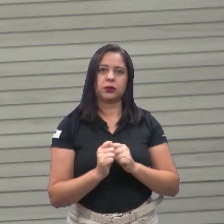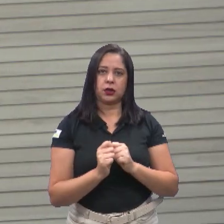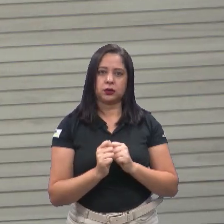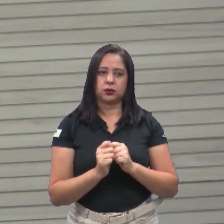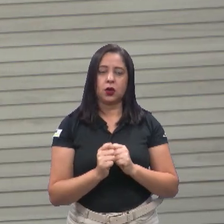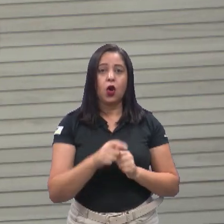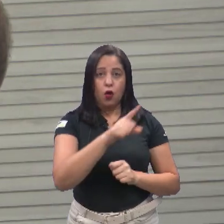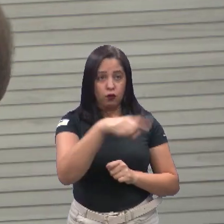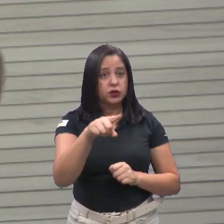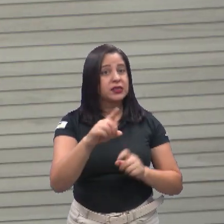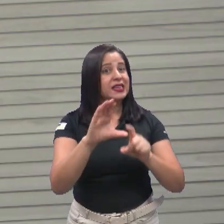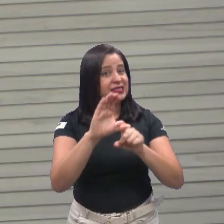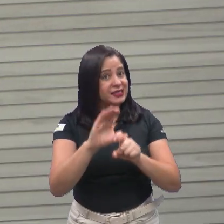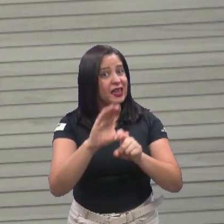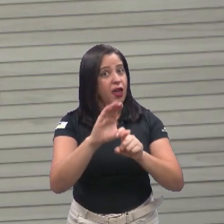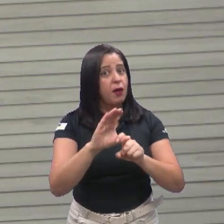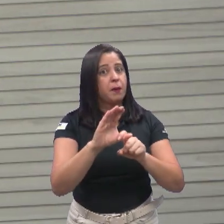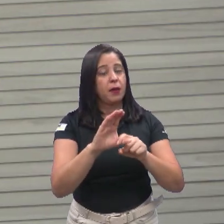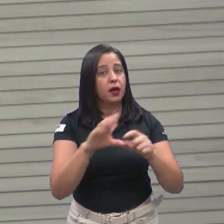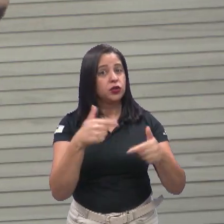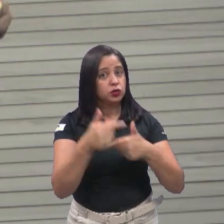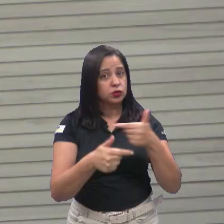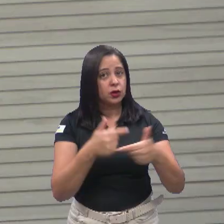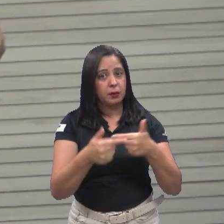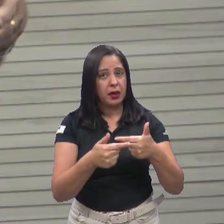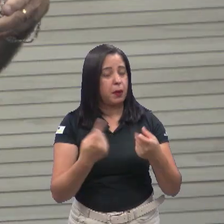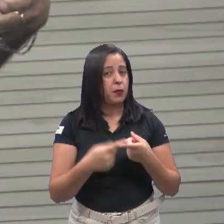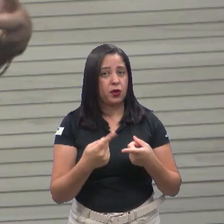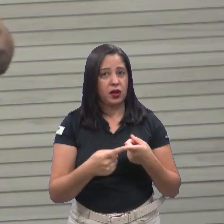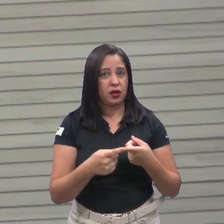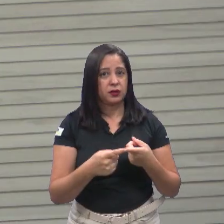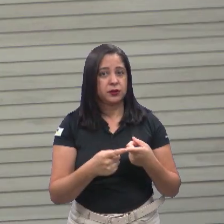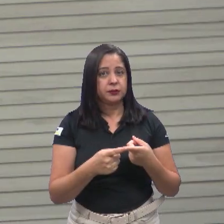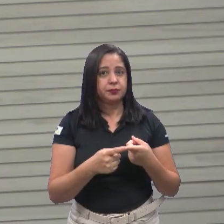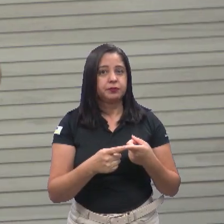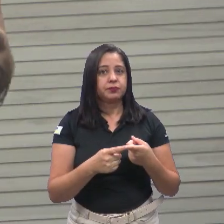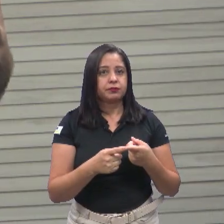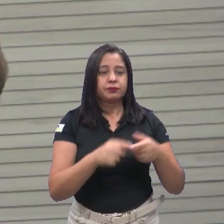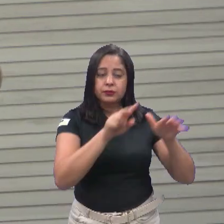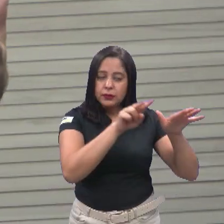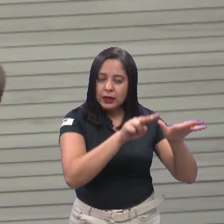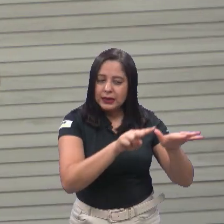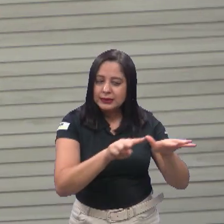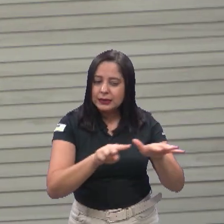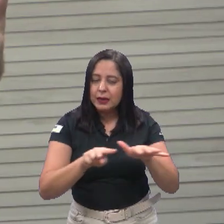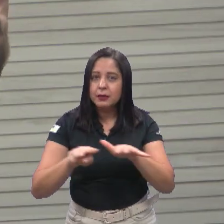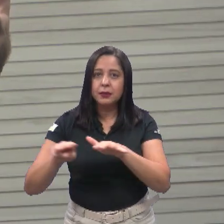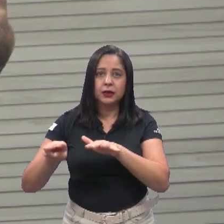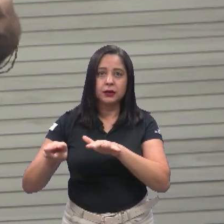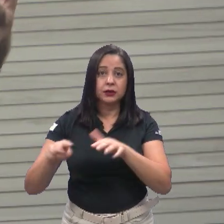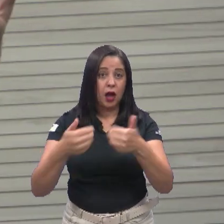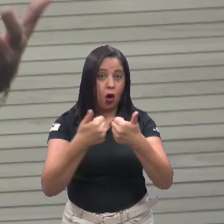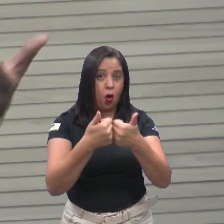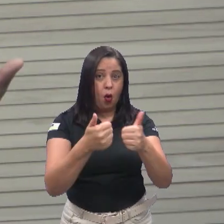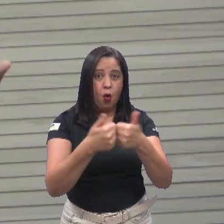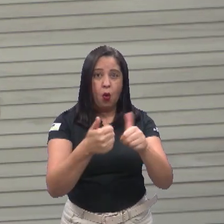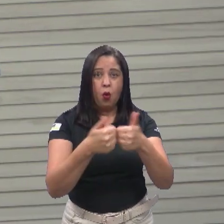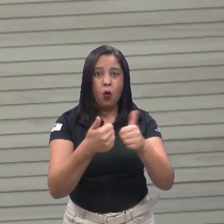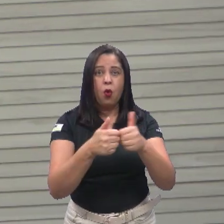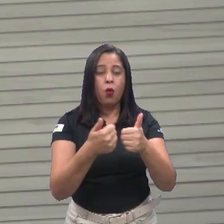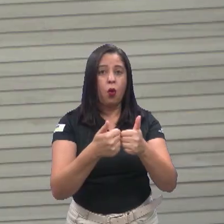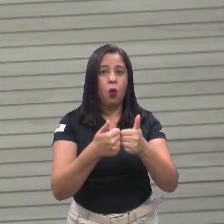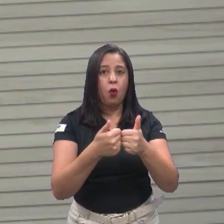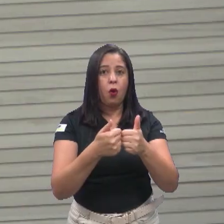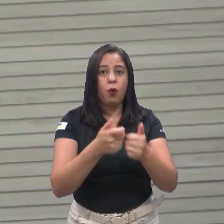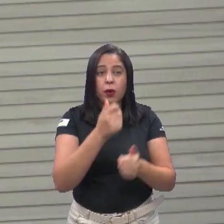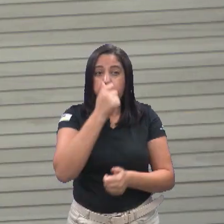serviço, porque é importante, por mais que você não consiga usar, porque durante a semana o transporte público ele tem mais pessoas utilizando, então no final